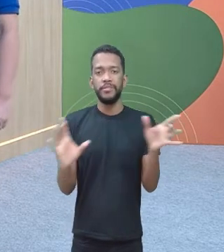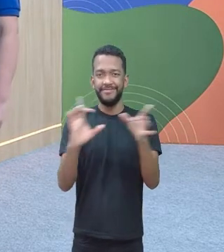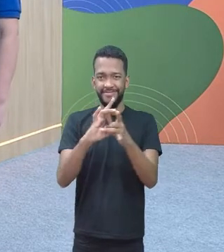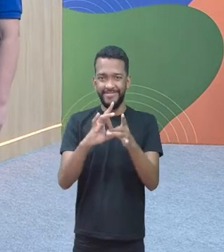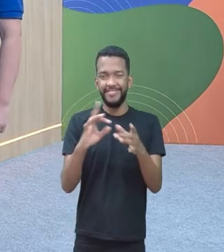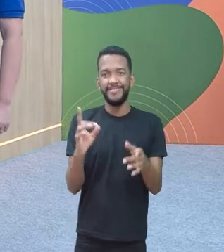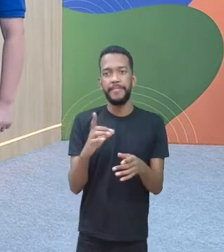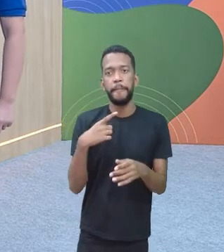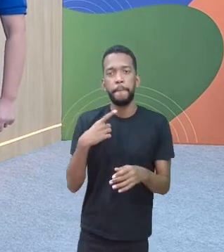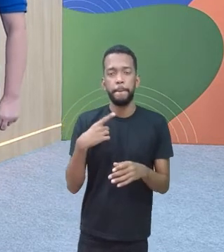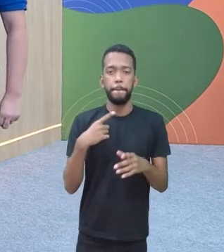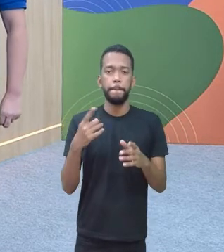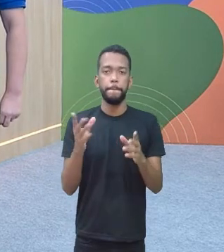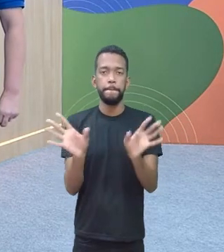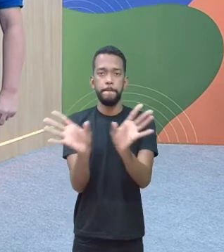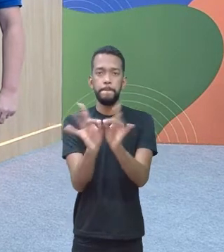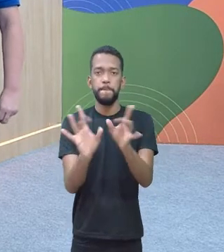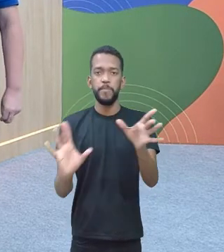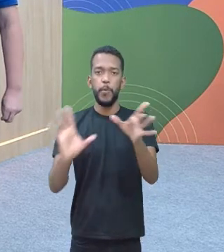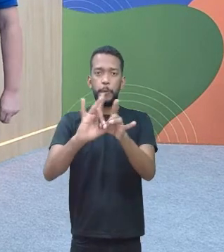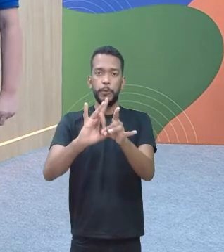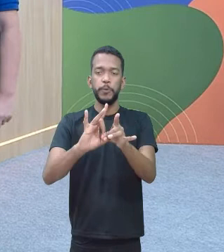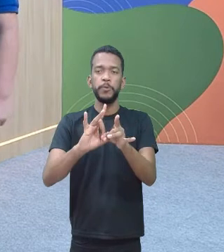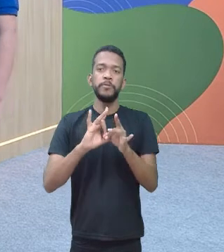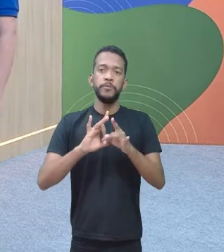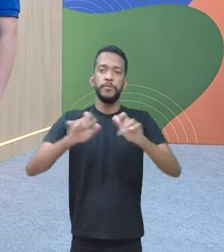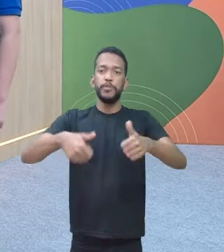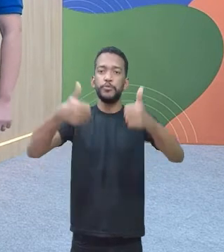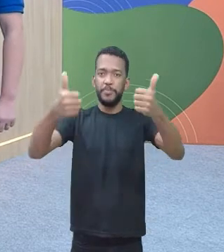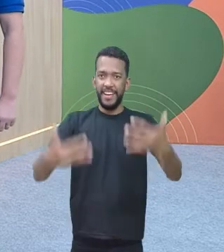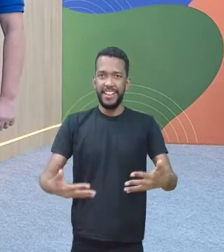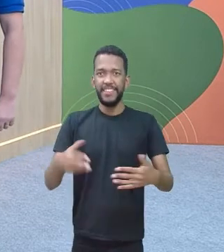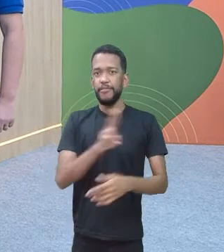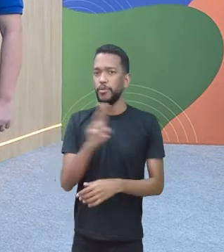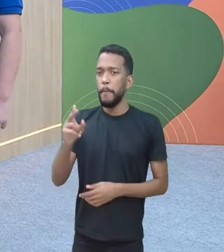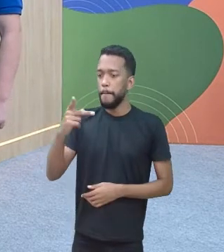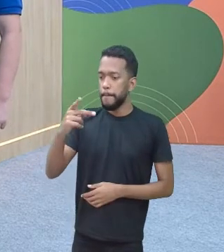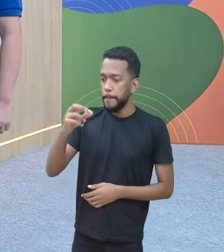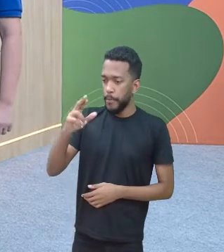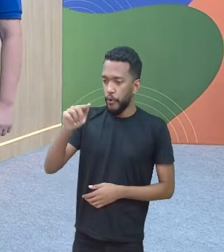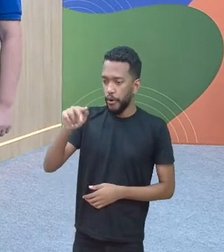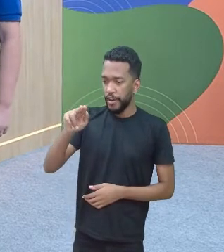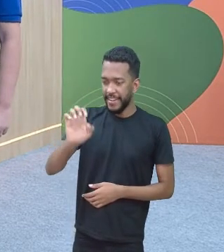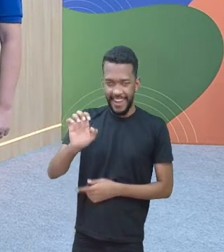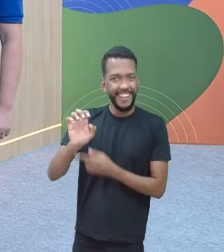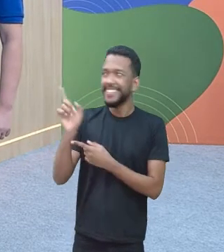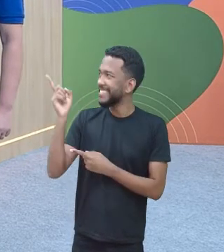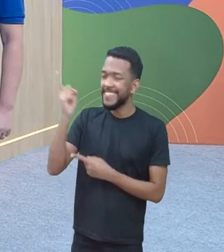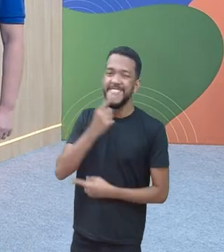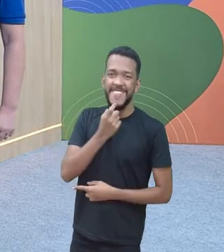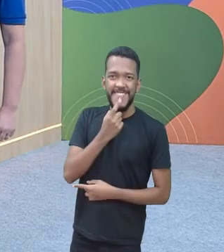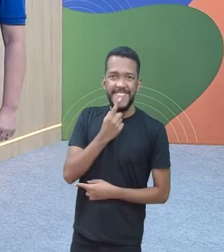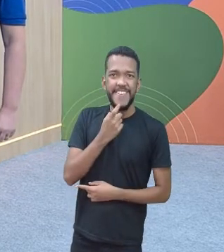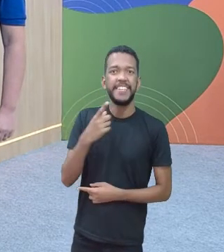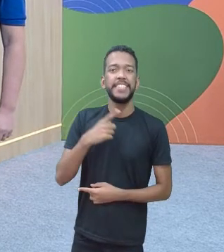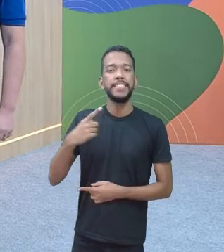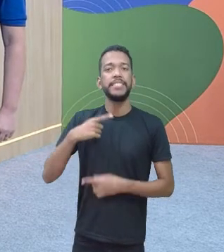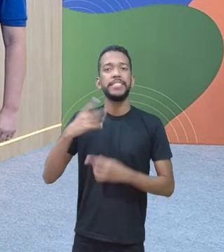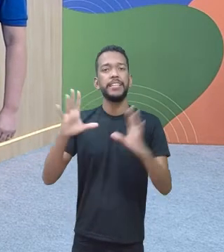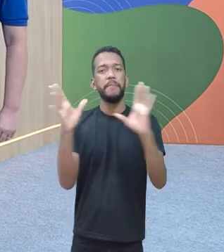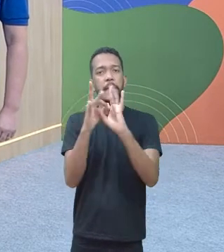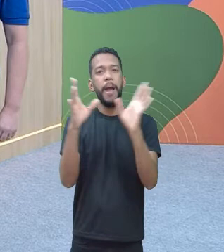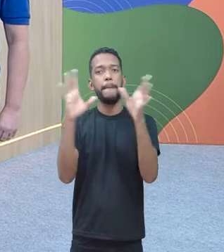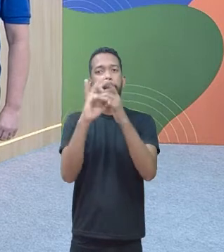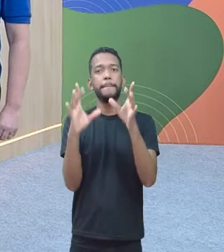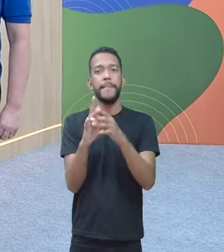você usou uma conjunção explicativa. E essa oração, né, o